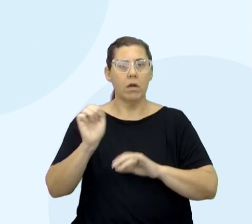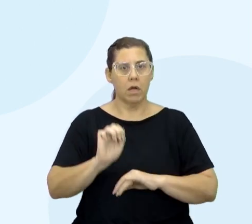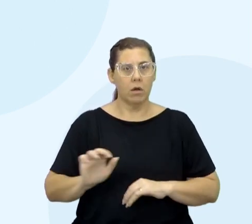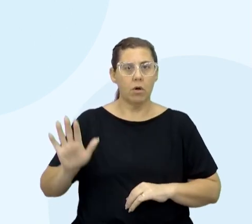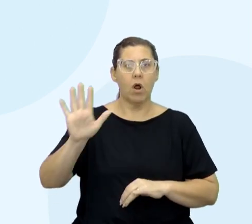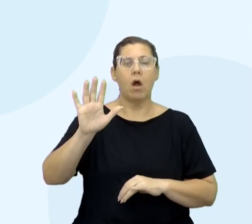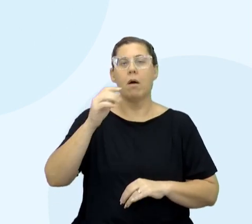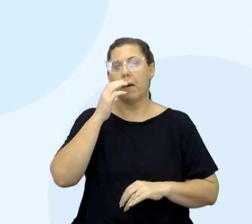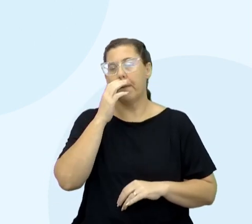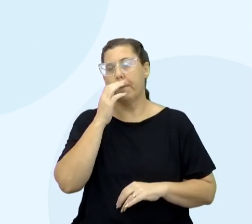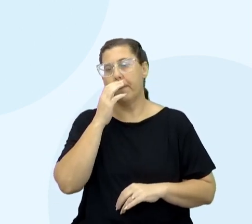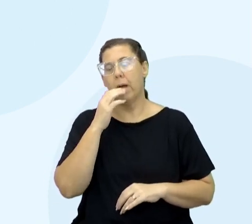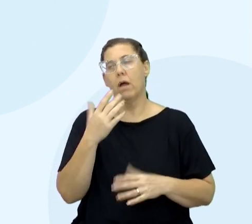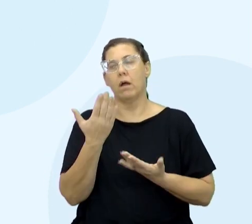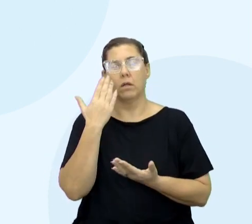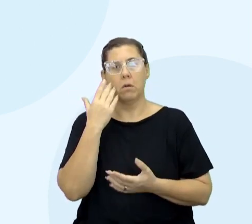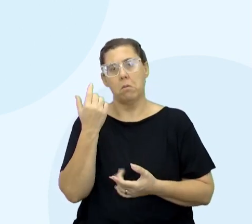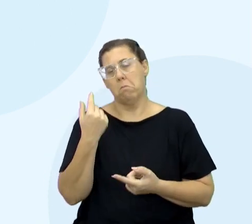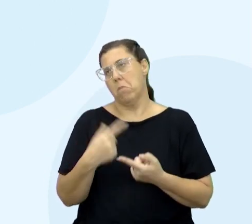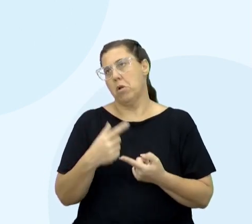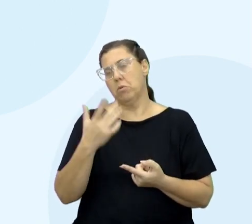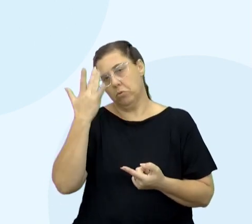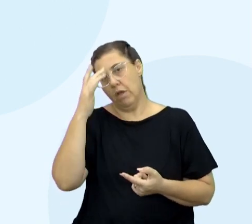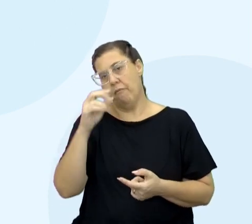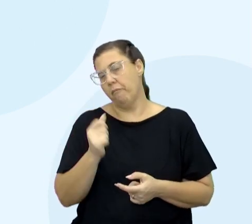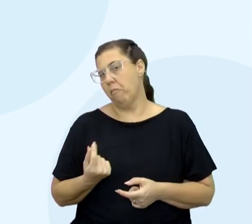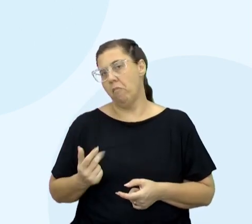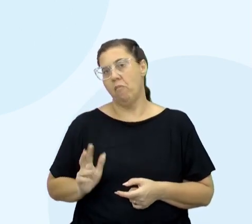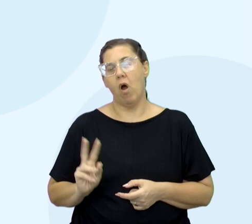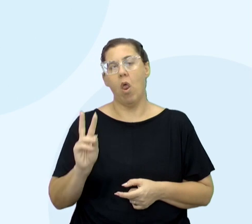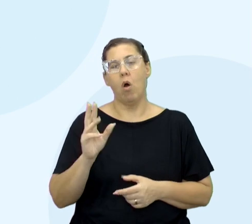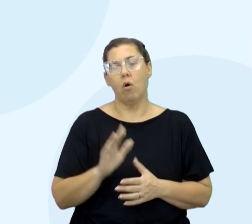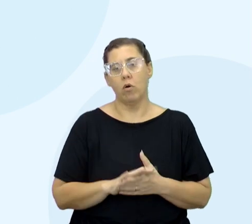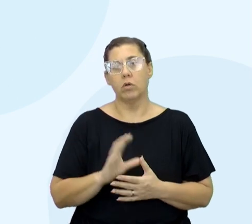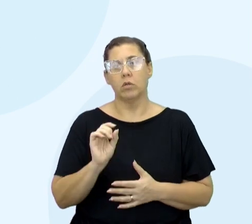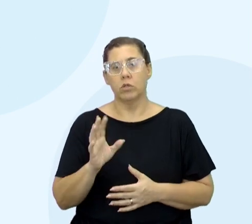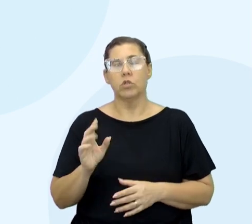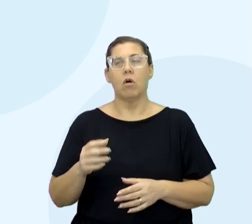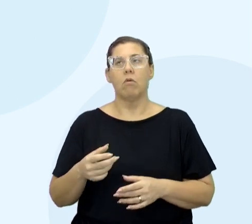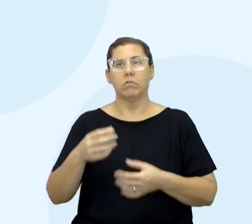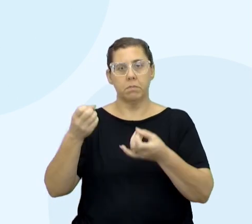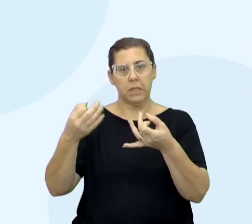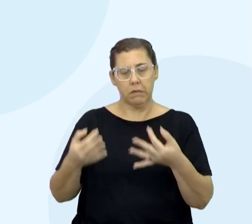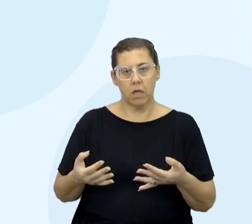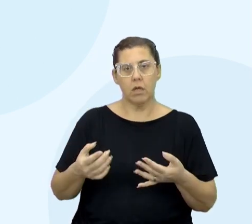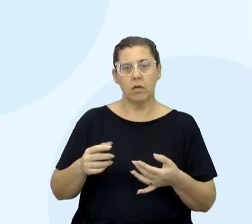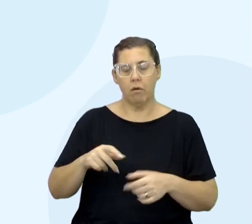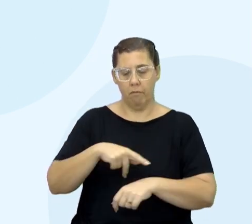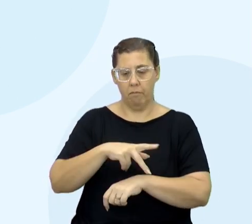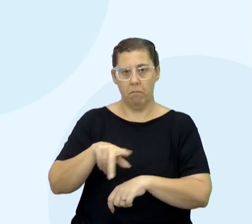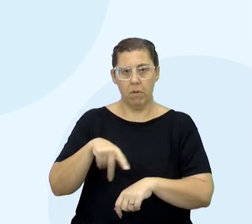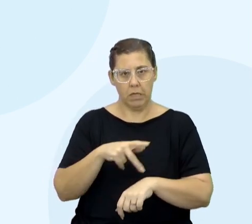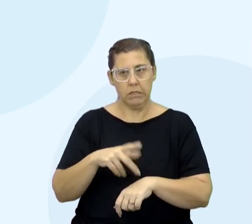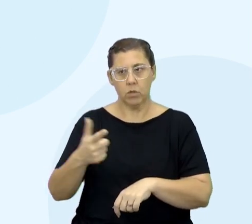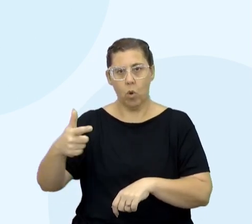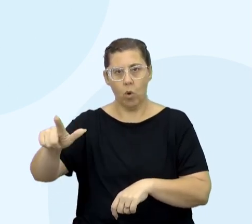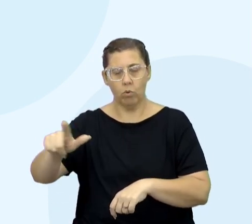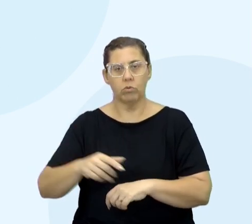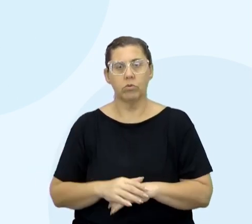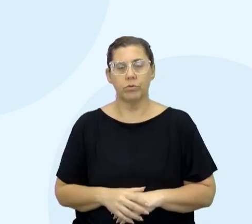país, eu considerei, porque eu também não falei valores, eu considerei só o intercâmbio. Daí, quando vocês forem fazer o de